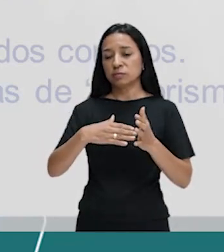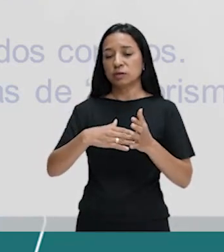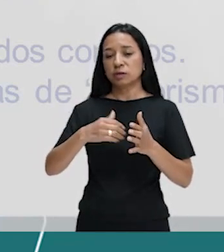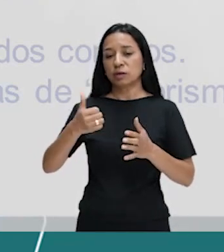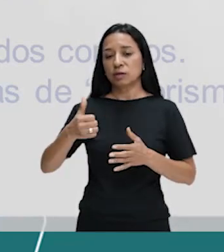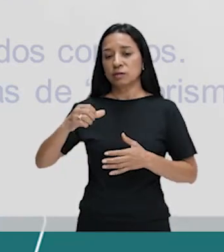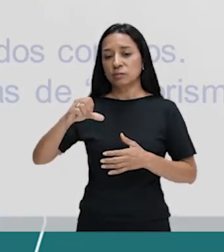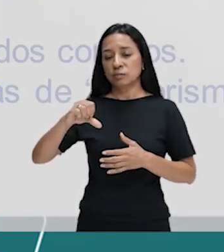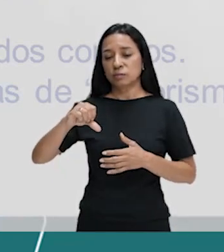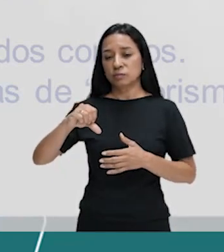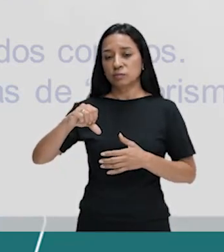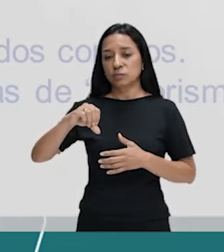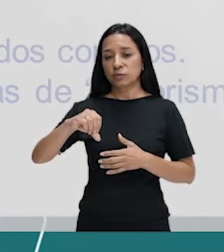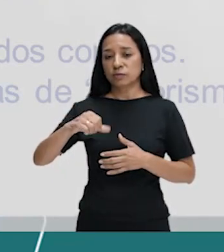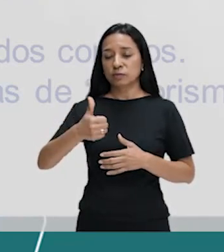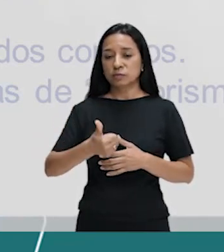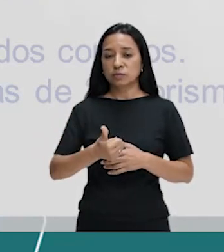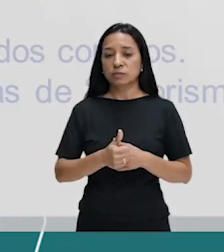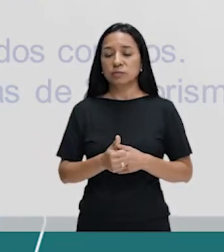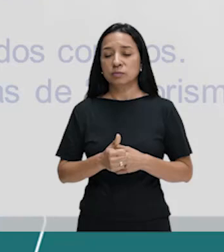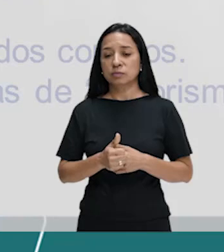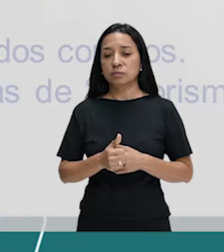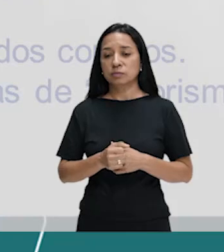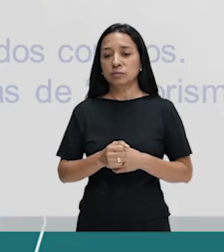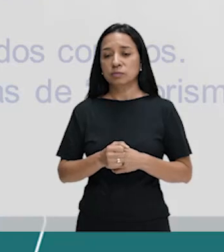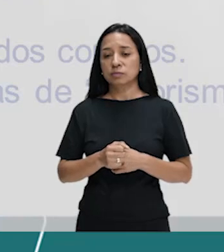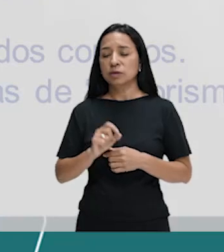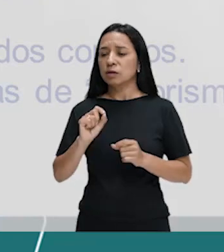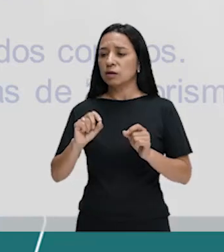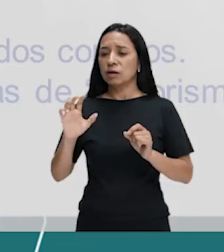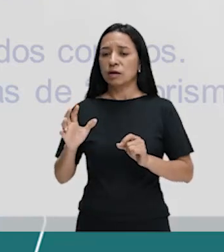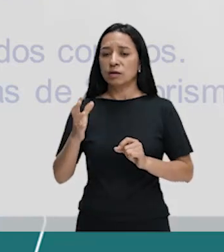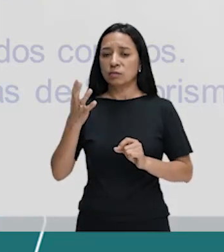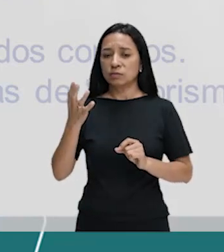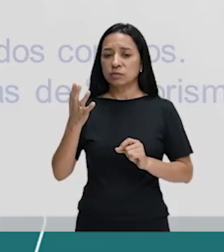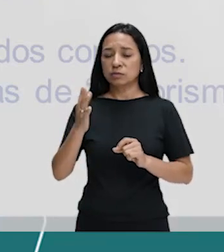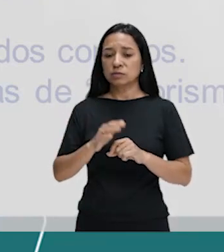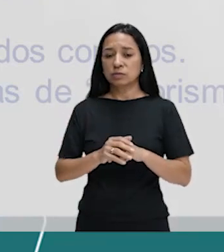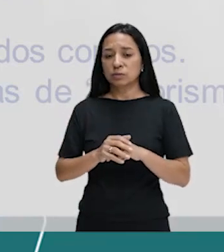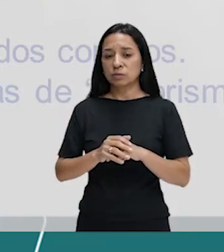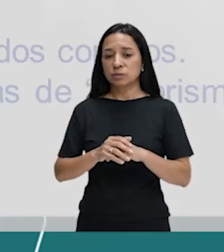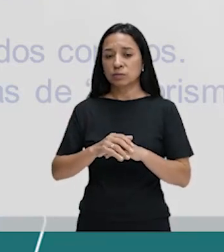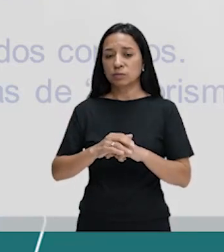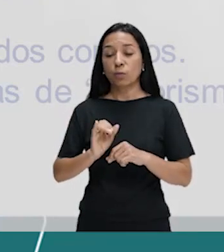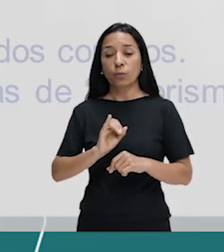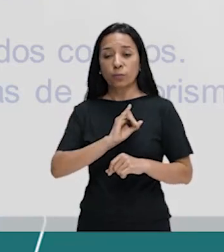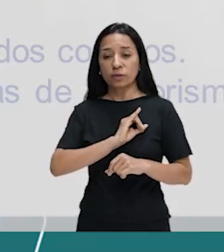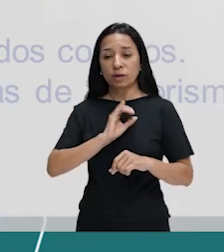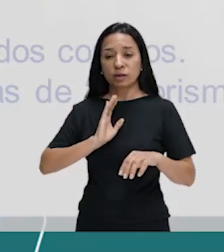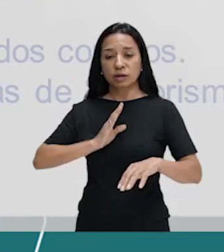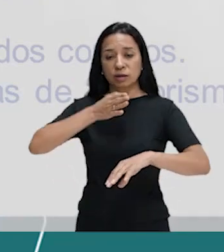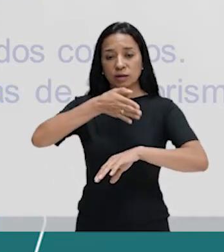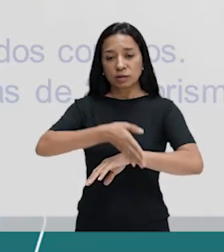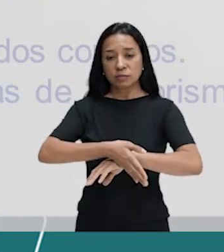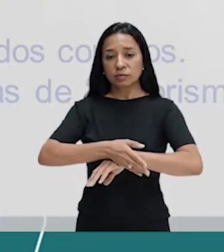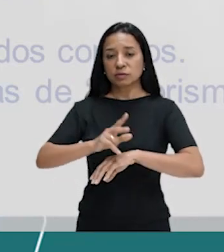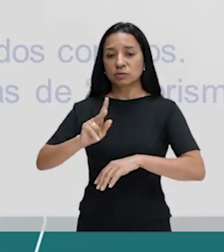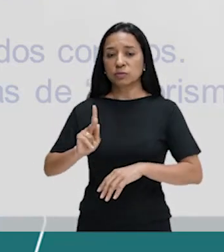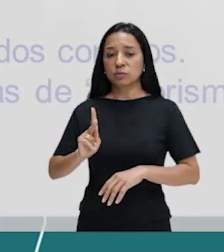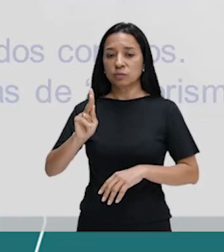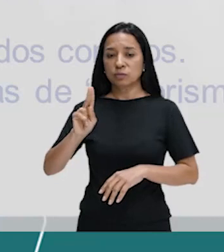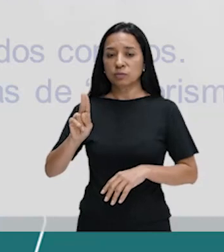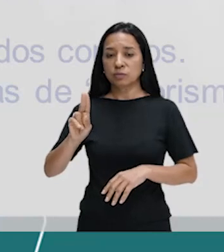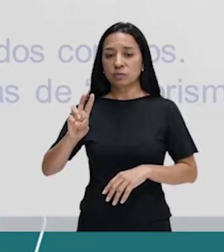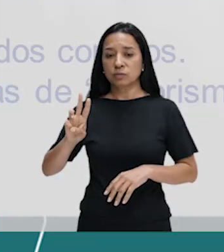que aconteceu a partir do momento que o Iraque ele invadiu o Kuwait. A invasão do Iraque sobre o